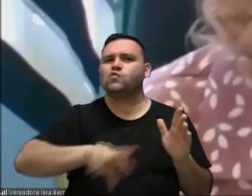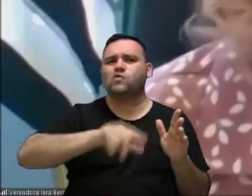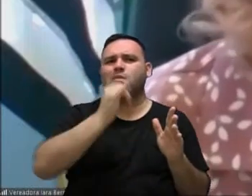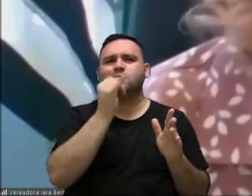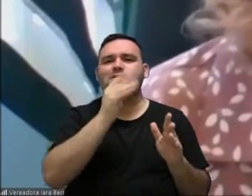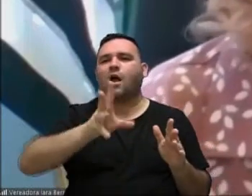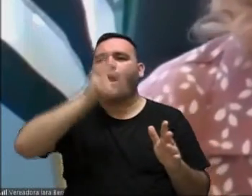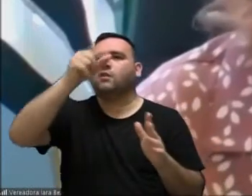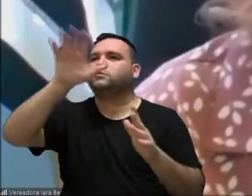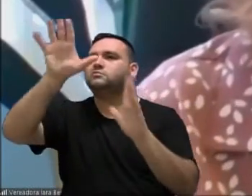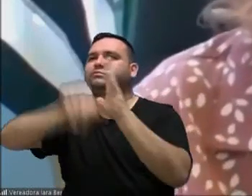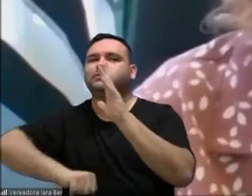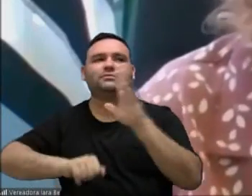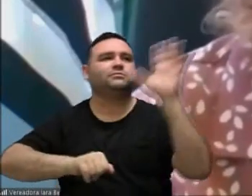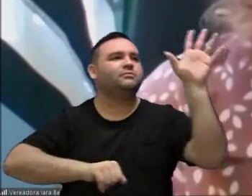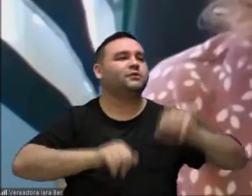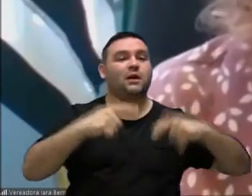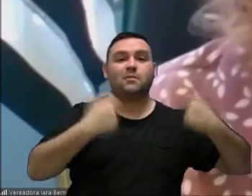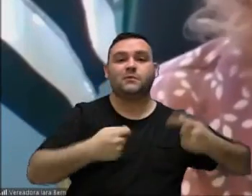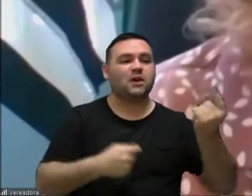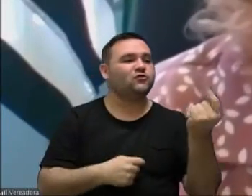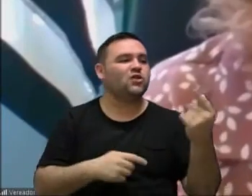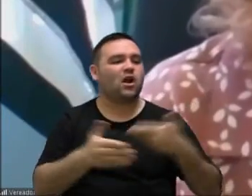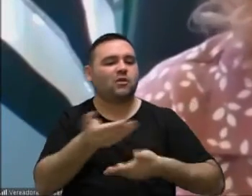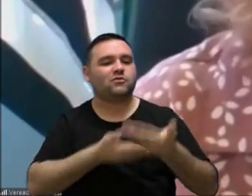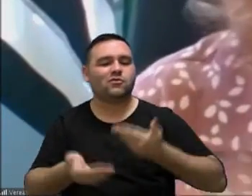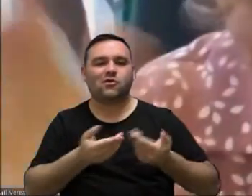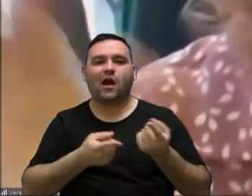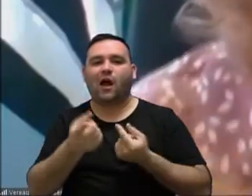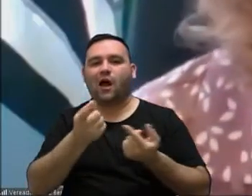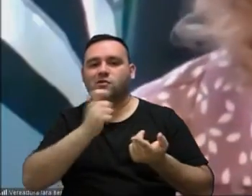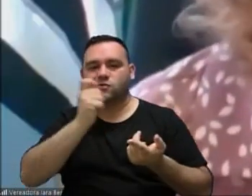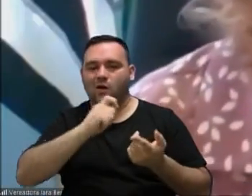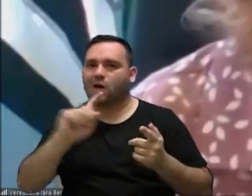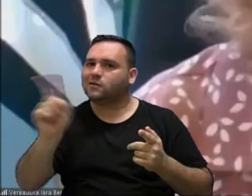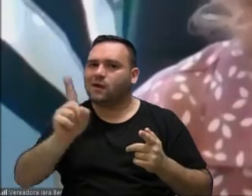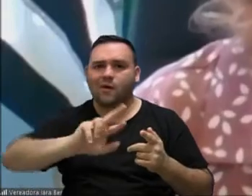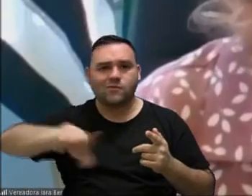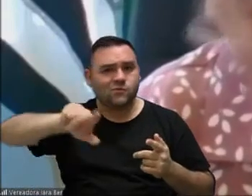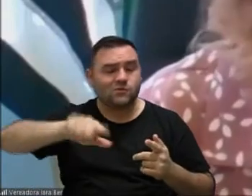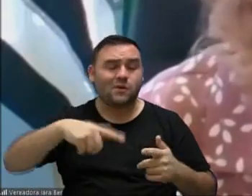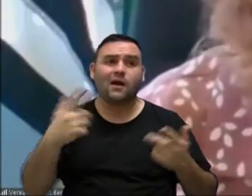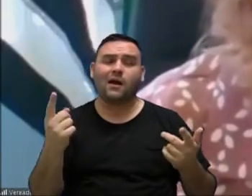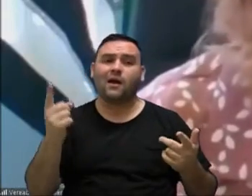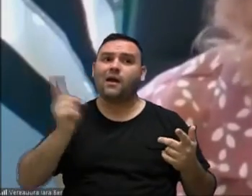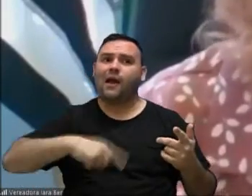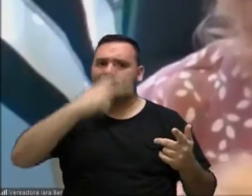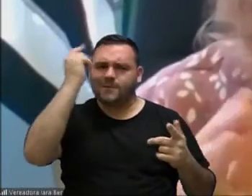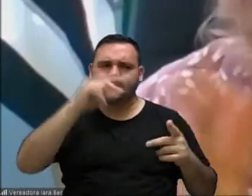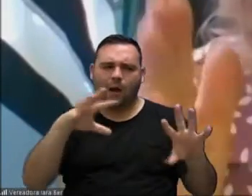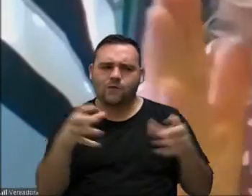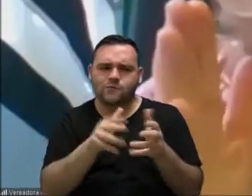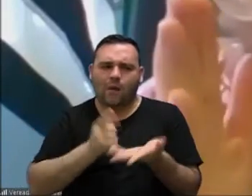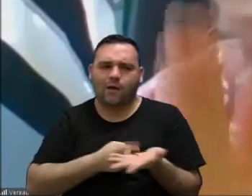um moleque que precisa de um recurso pequeno para qualquer coisa não é